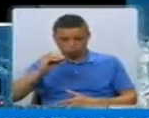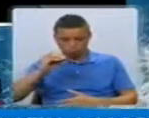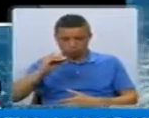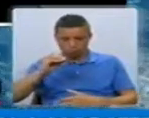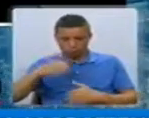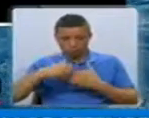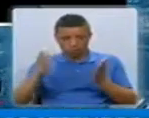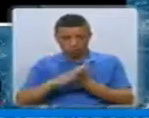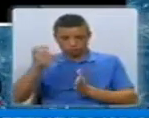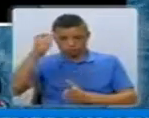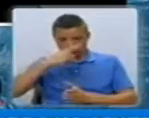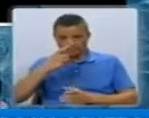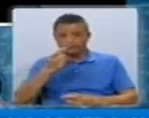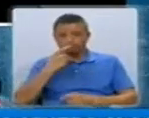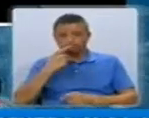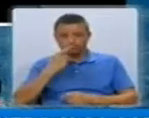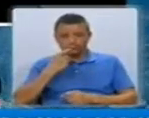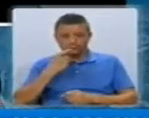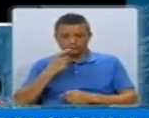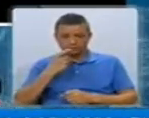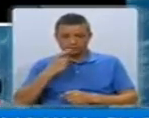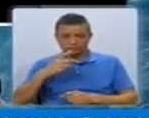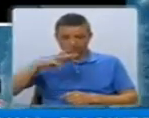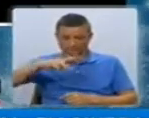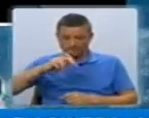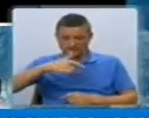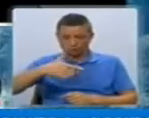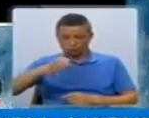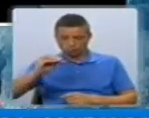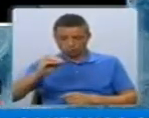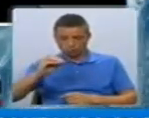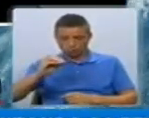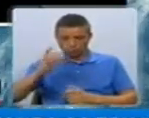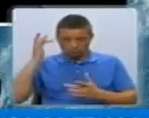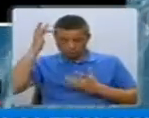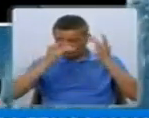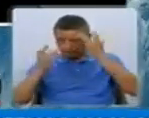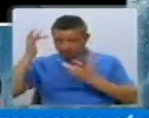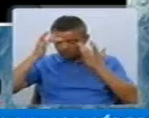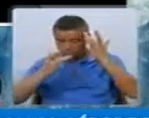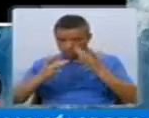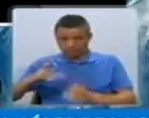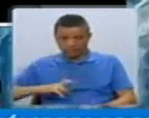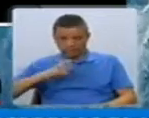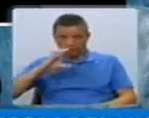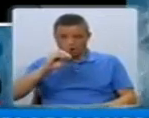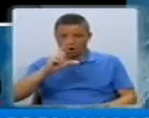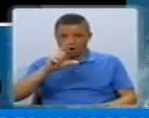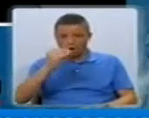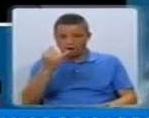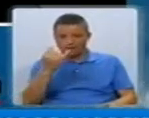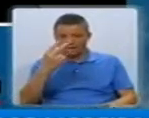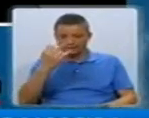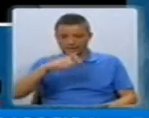que, se calhar, as rochas que estavam no manto de Vesta, teoricamente ricas em olivina, terão sido atirados